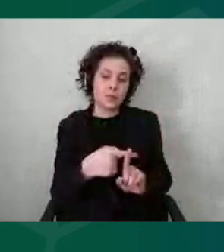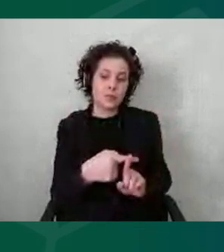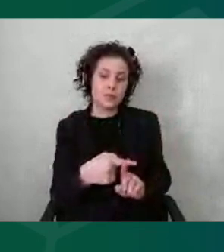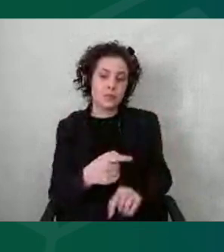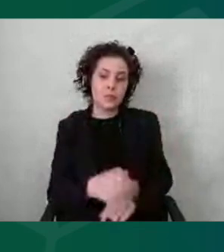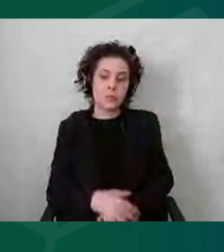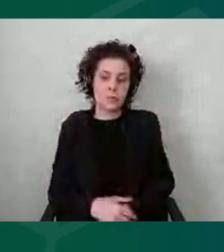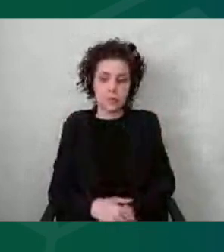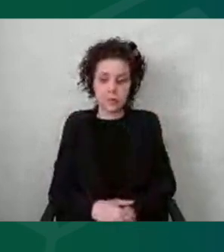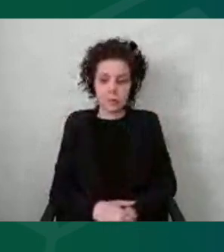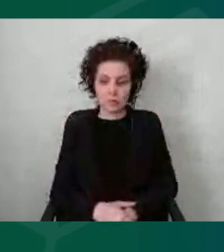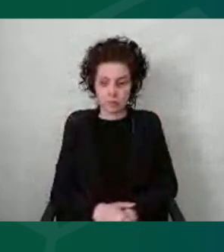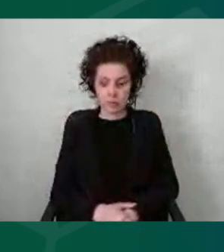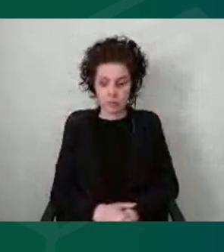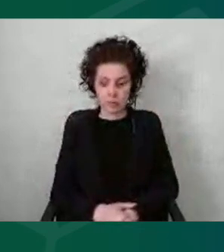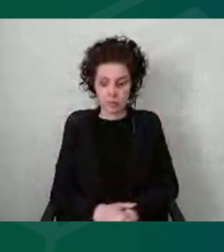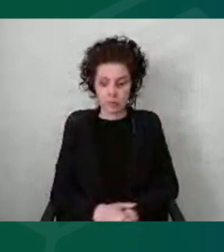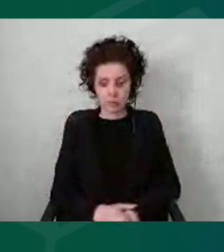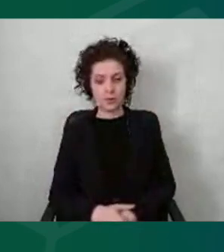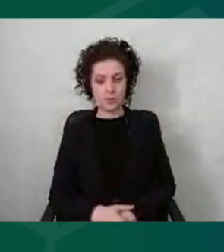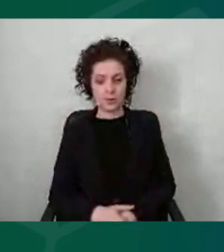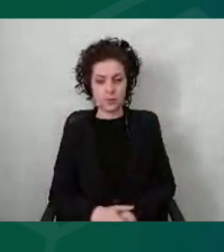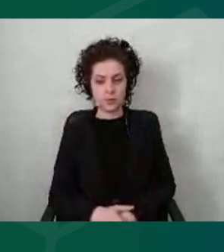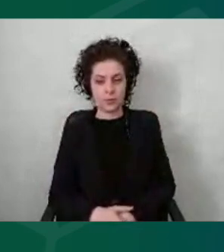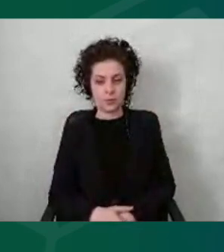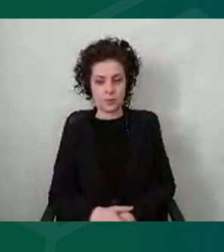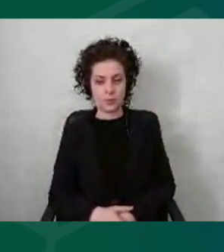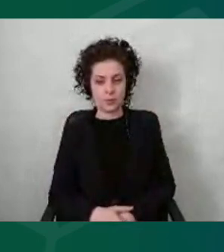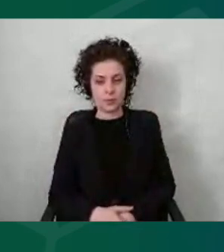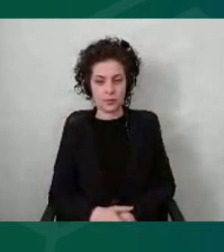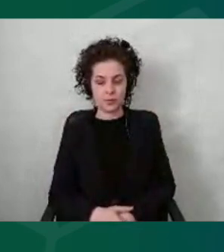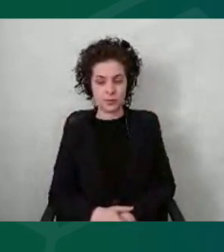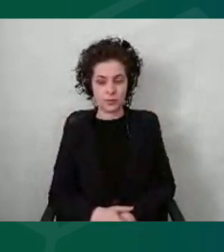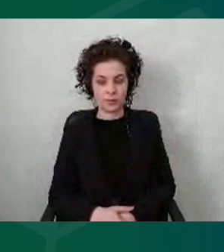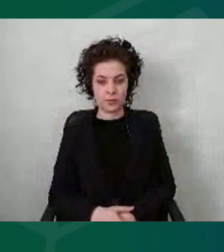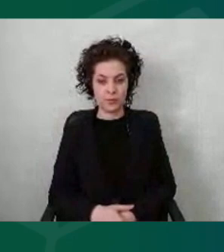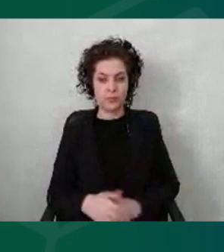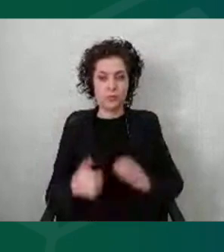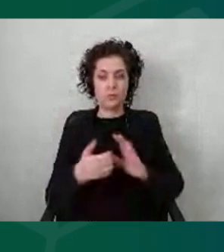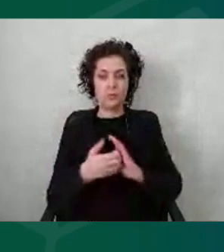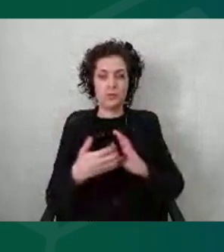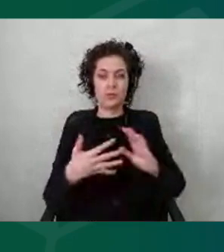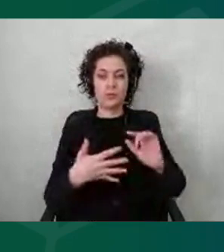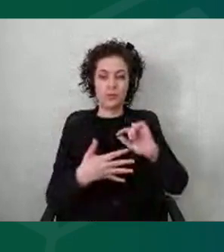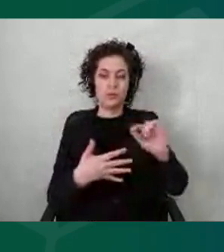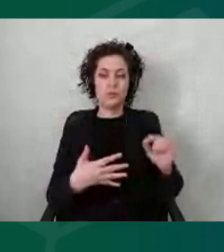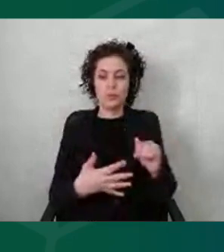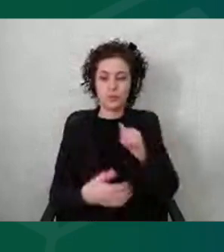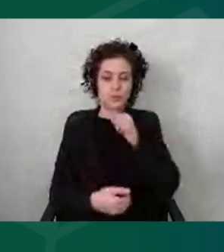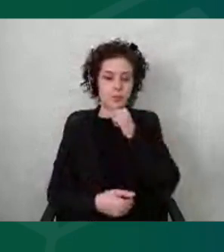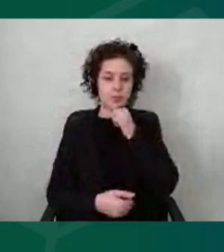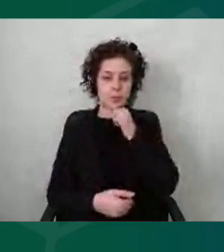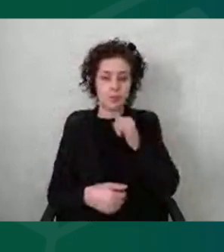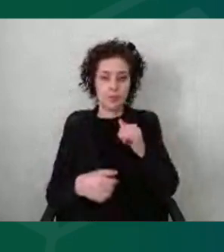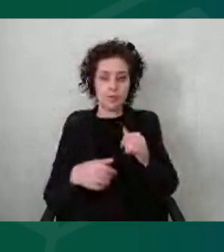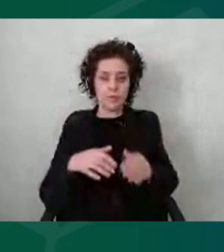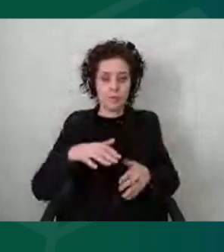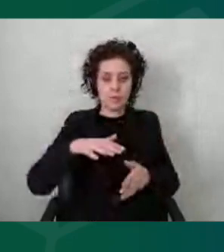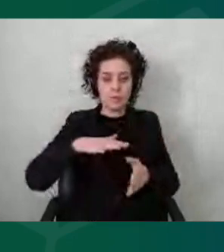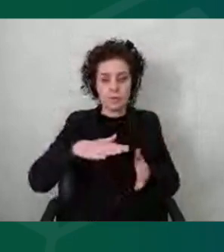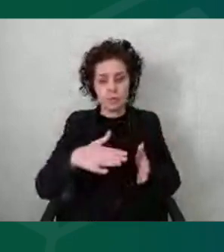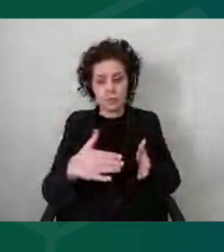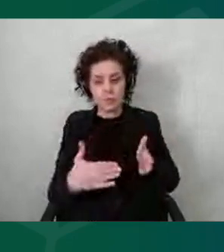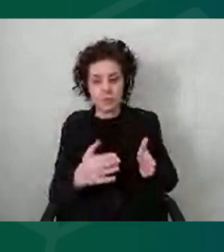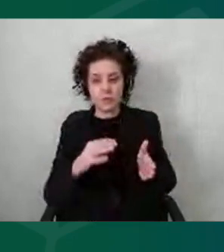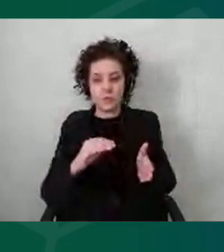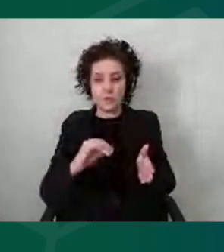no próximo, por favor, nós vamos ver a caracterização, por exemplo, dessas citocinas que eu mencionei para vocês, que têm